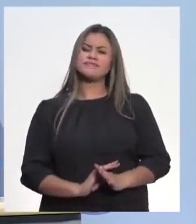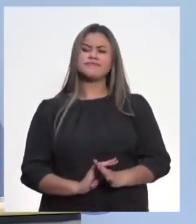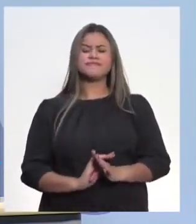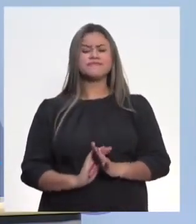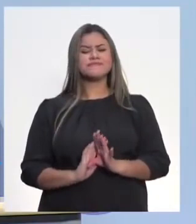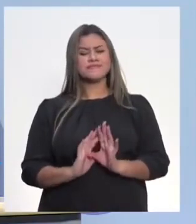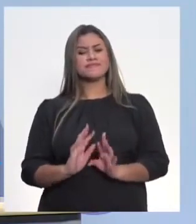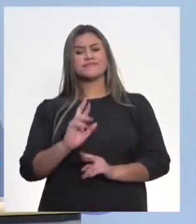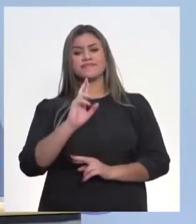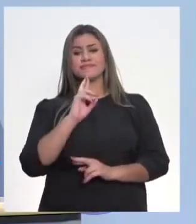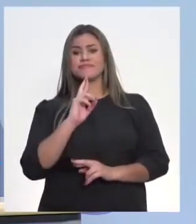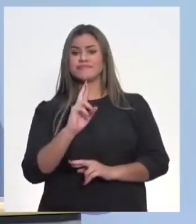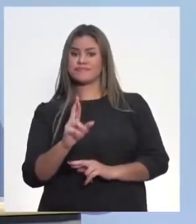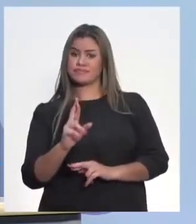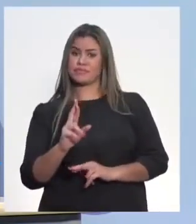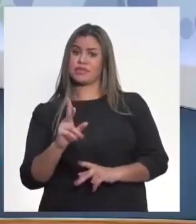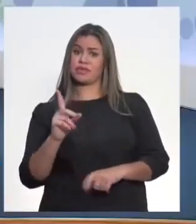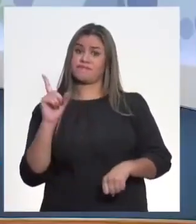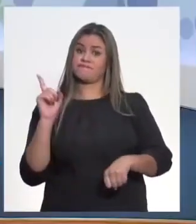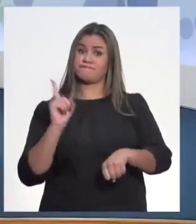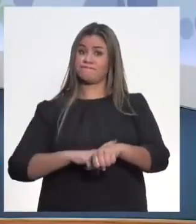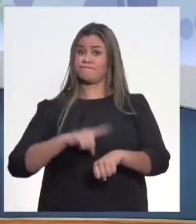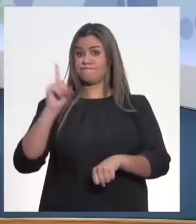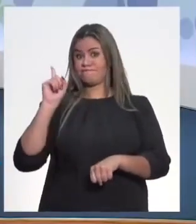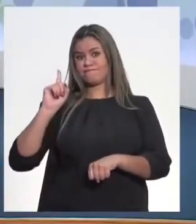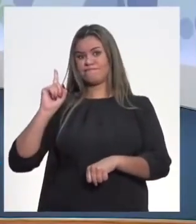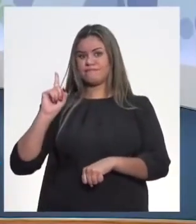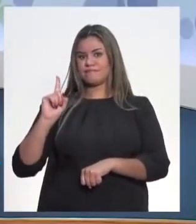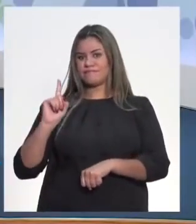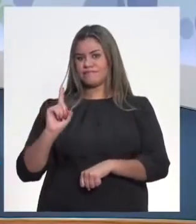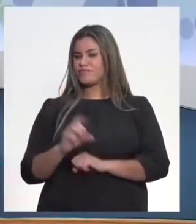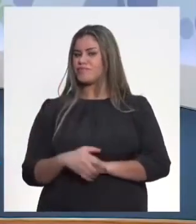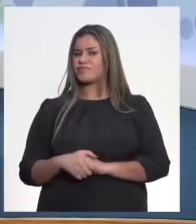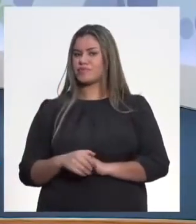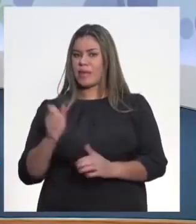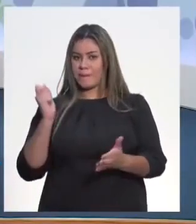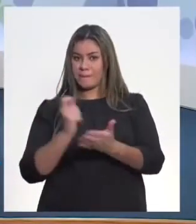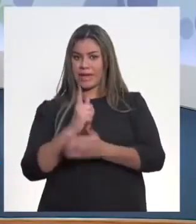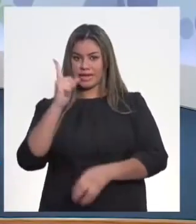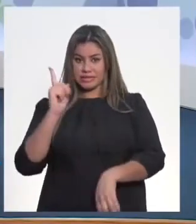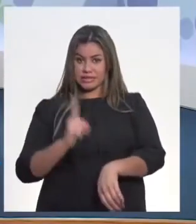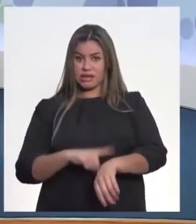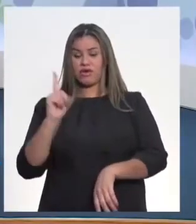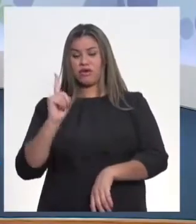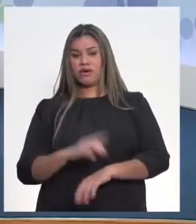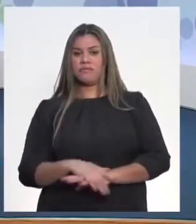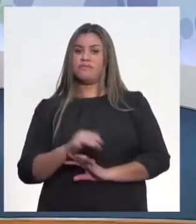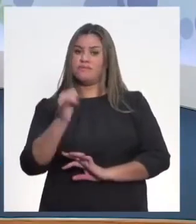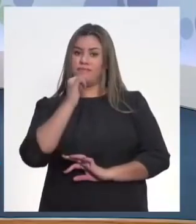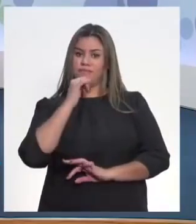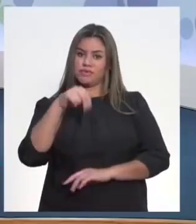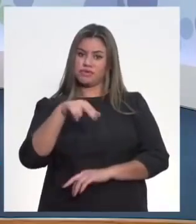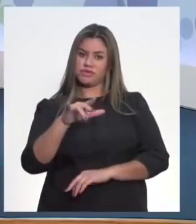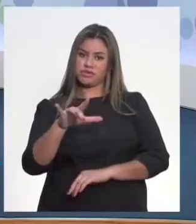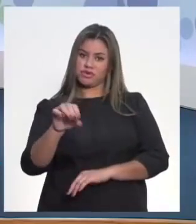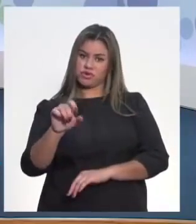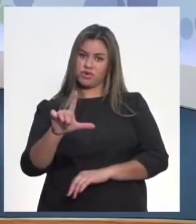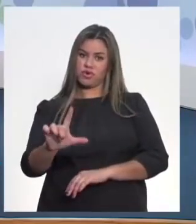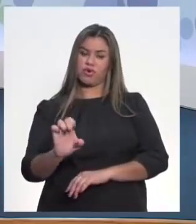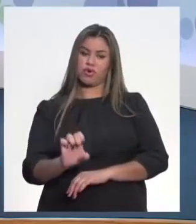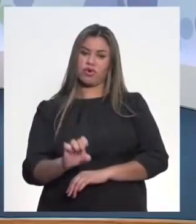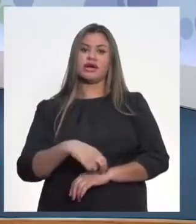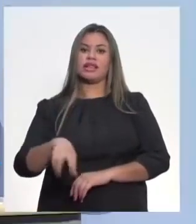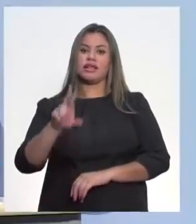alunos respondendo à vista. Por exemplo, a Nicole aqui colocou a resposta como à vista.